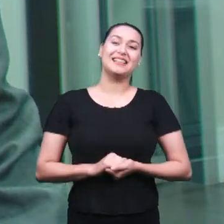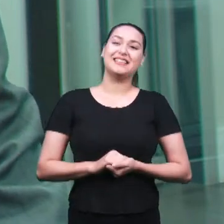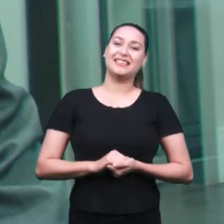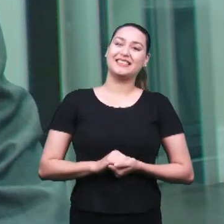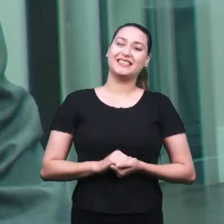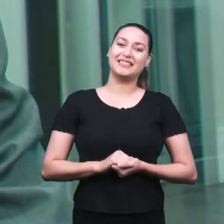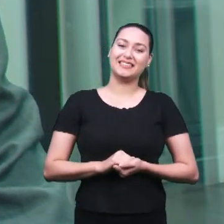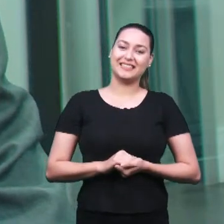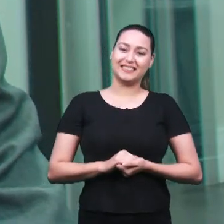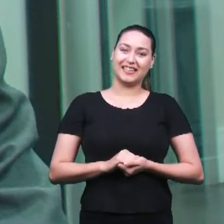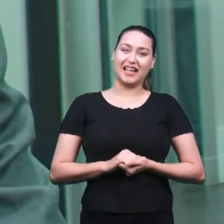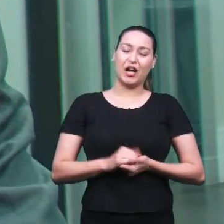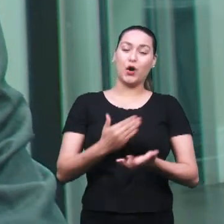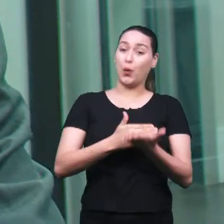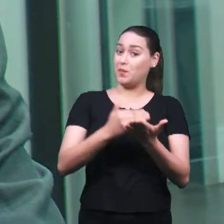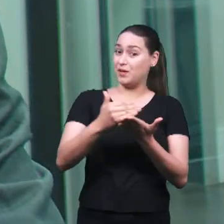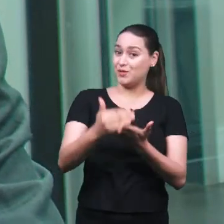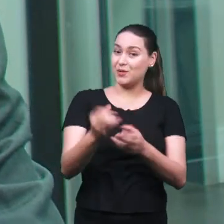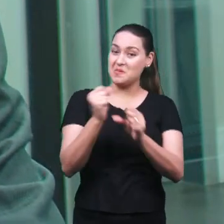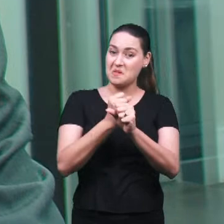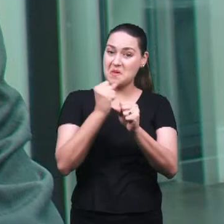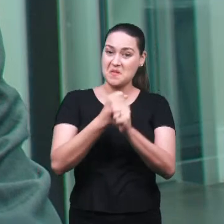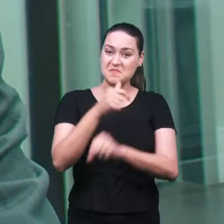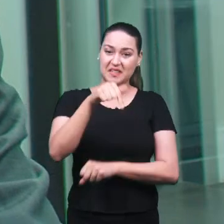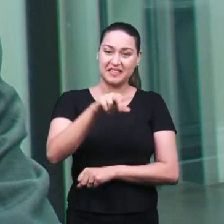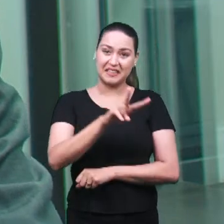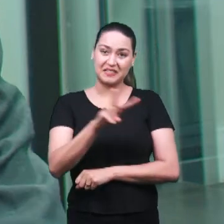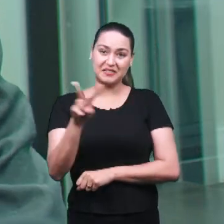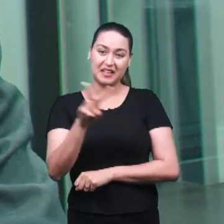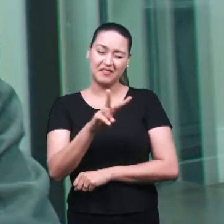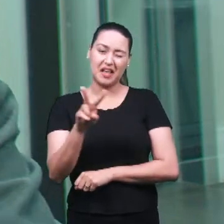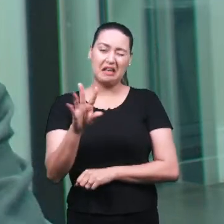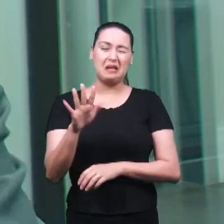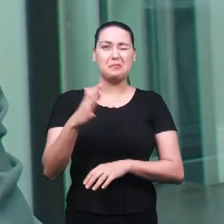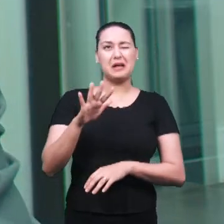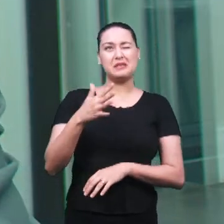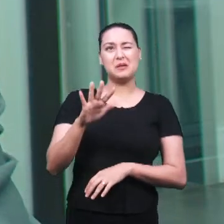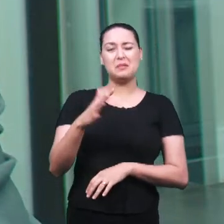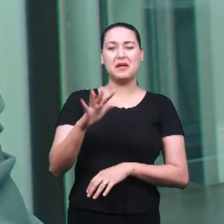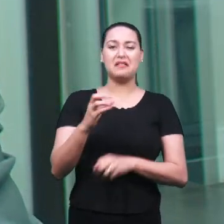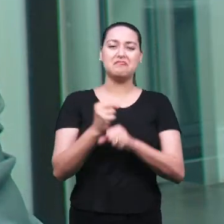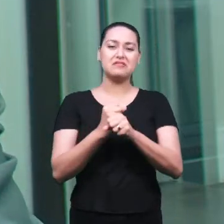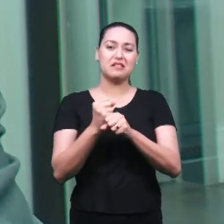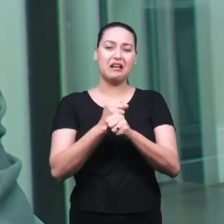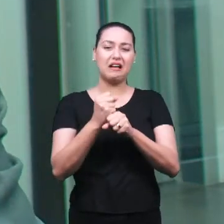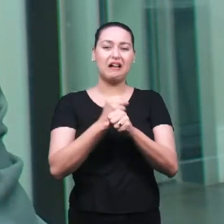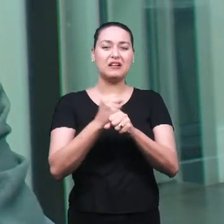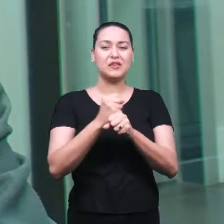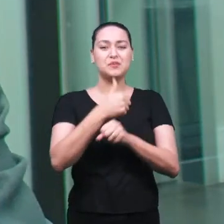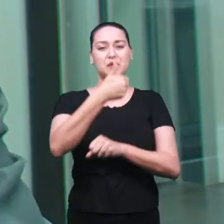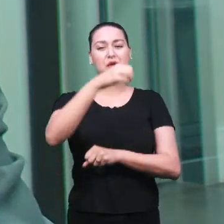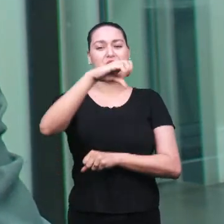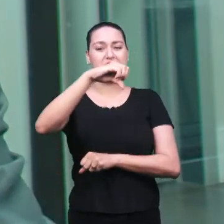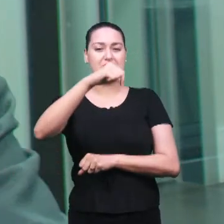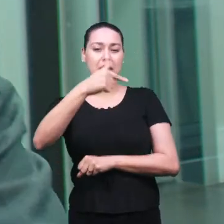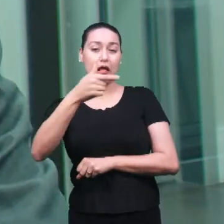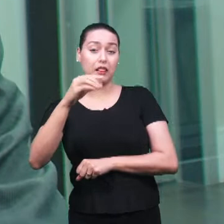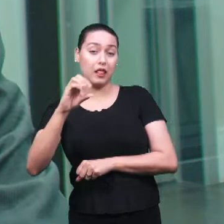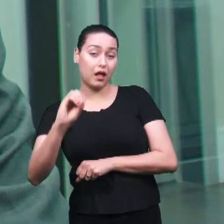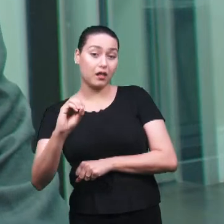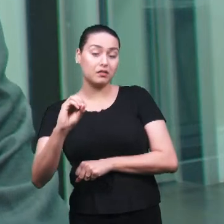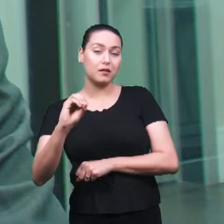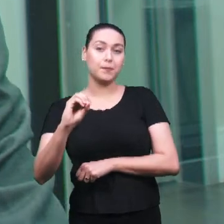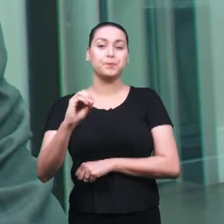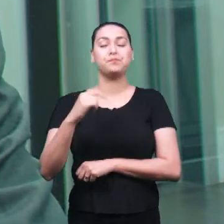início da obra aqui em Vila Velha, ainda meados da década de 70. Então eu vim ainda na minha